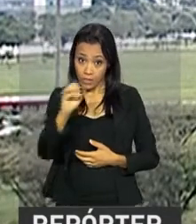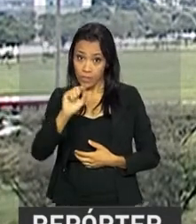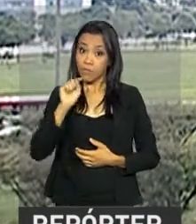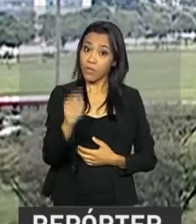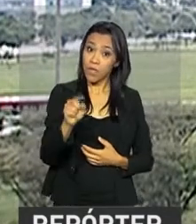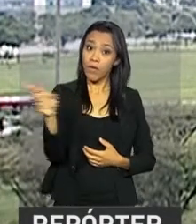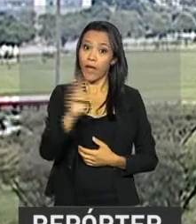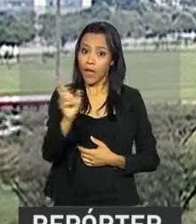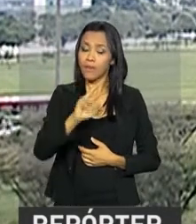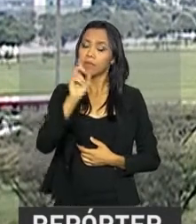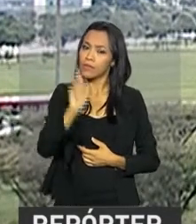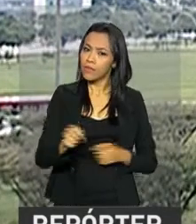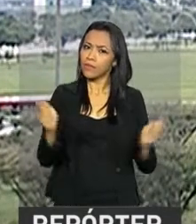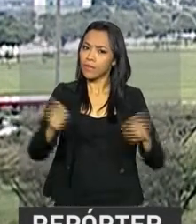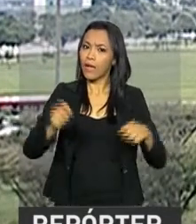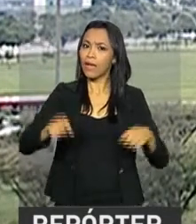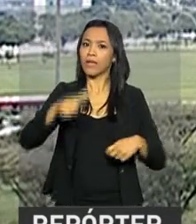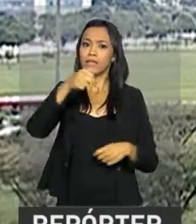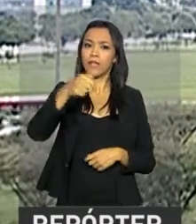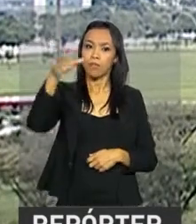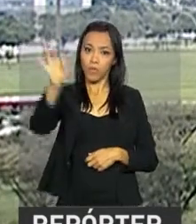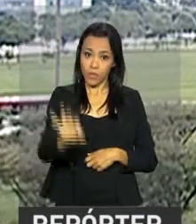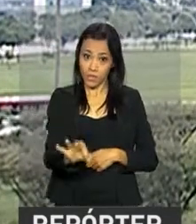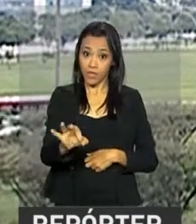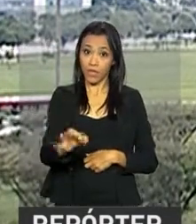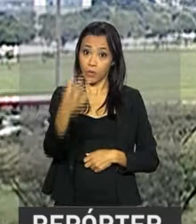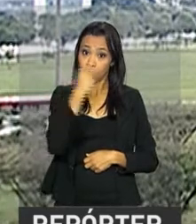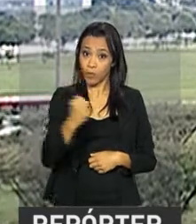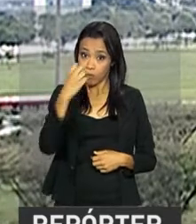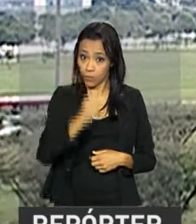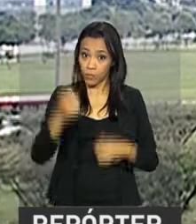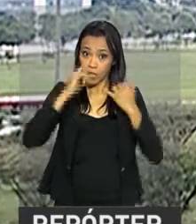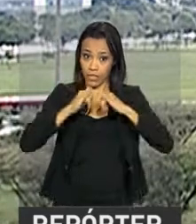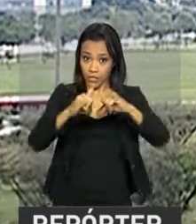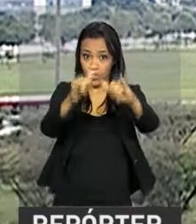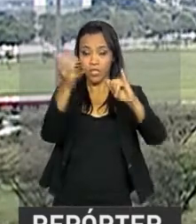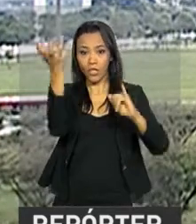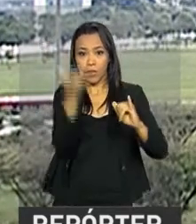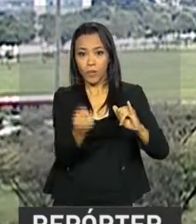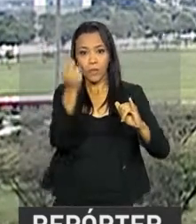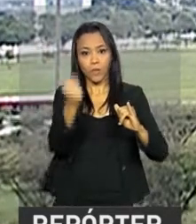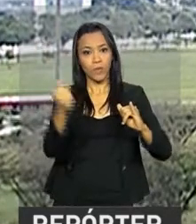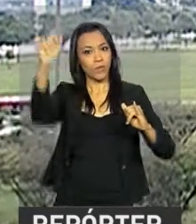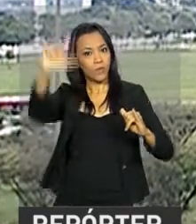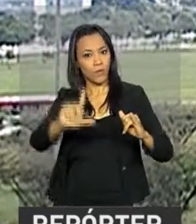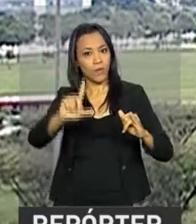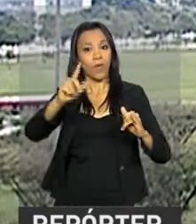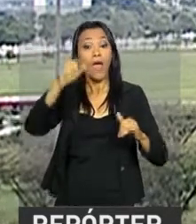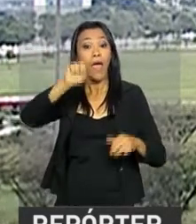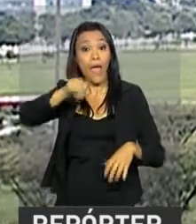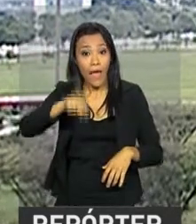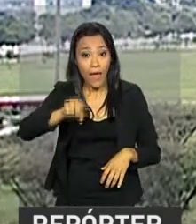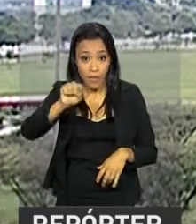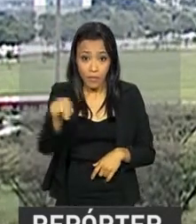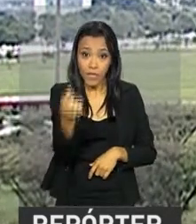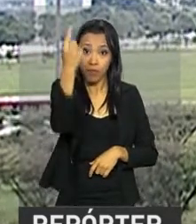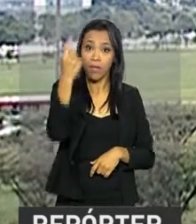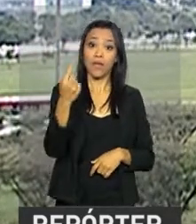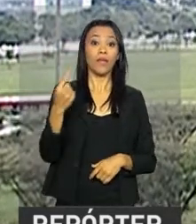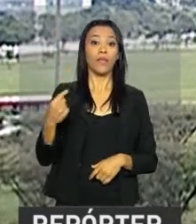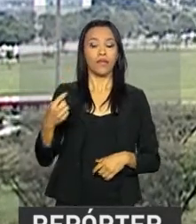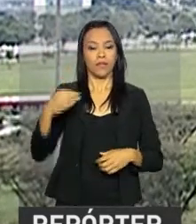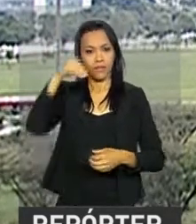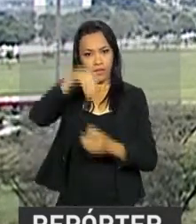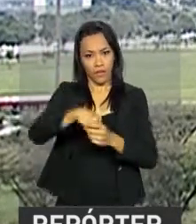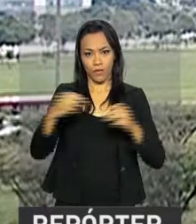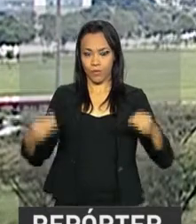7% de tudo aquilo que é consumido no prédio outro dado interessante é que a primeira instalada em um prédio do governo federal